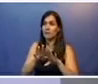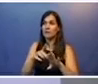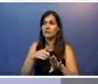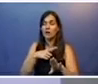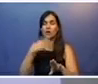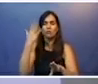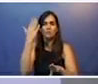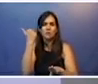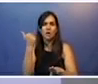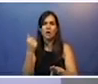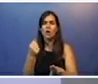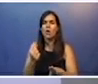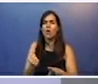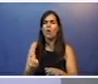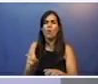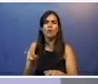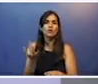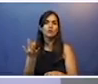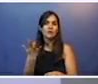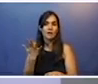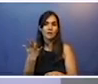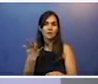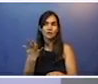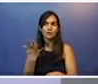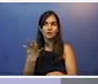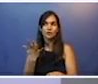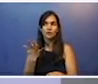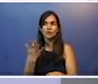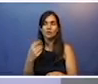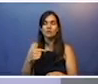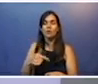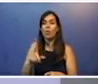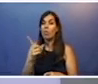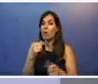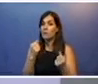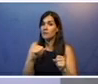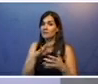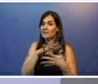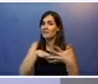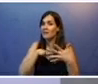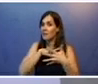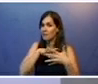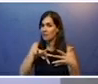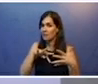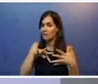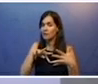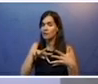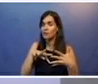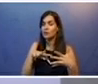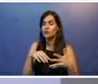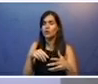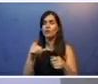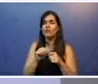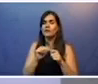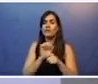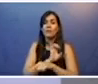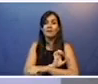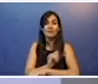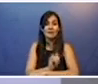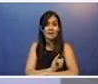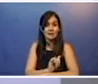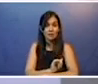desse valor aqui, ó. Vai ser uma conta mais fácil. Aí não vou precisar usar a tabela. Eu vou fazer só um jeito para não ficar muito